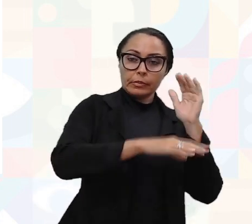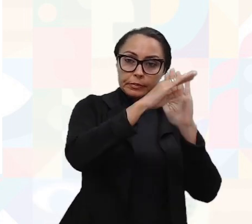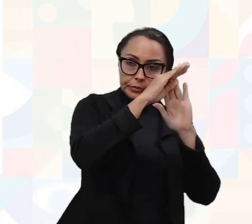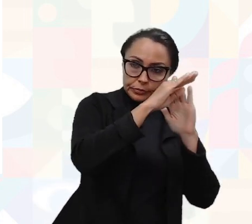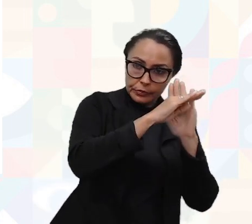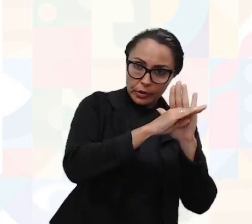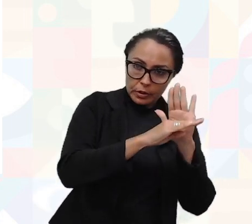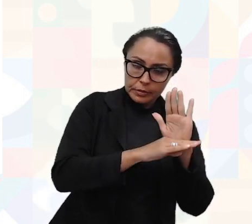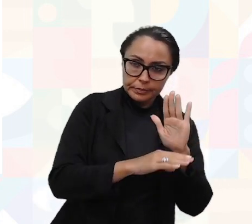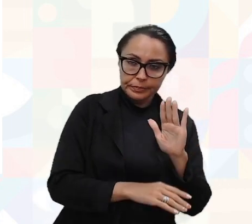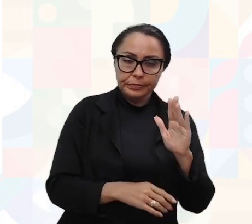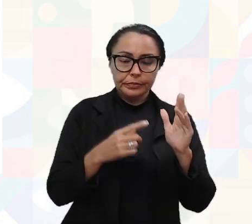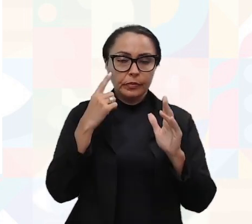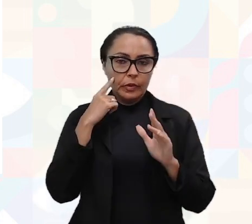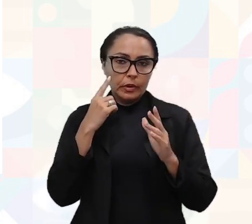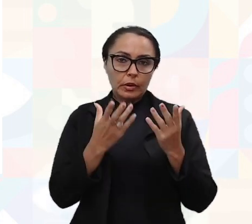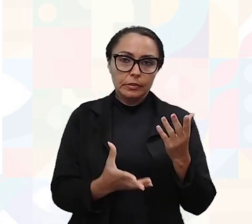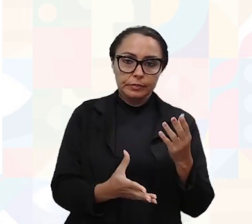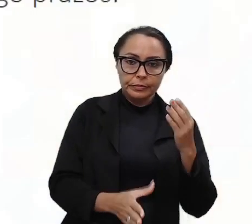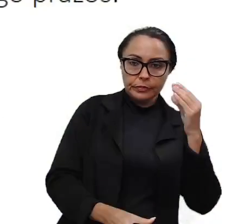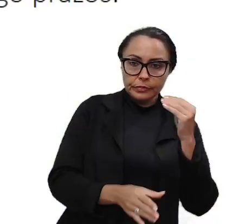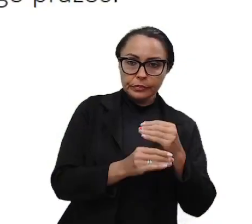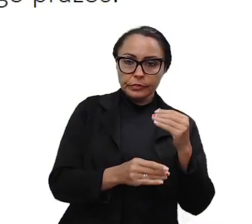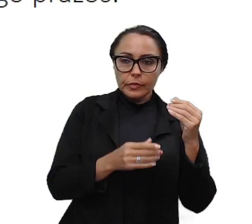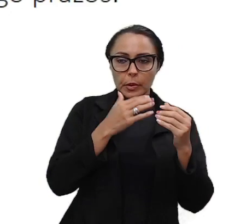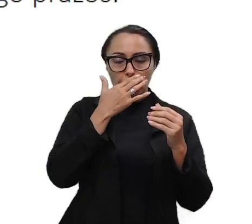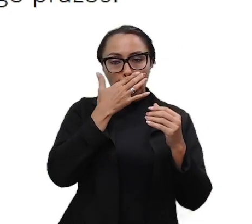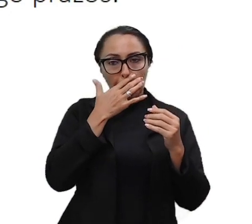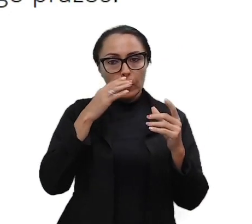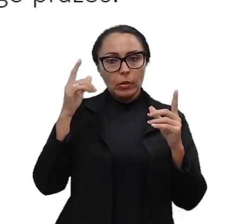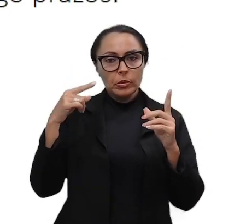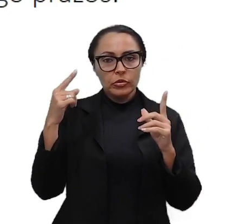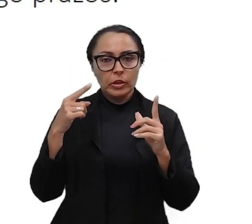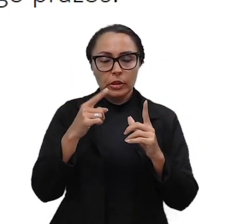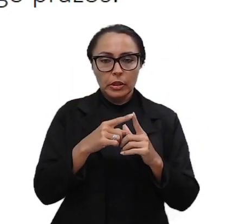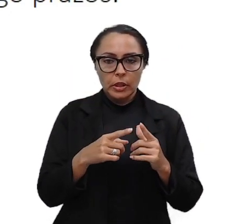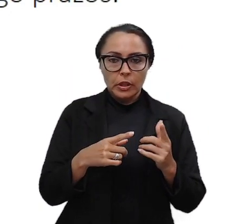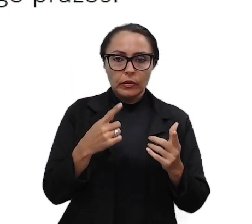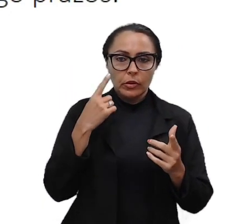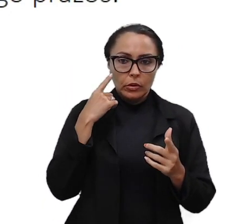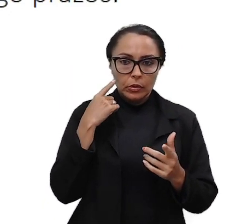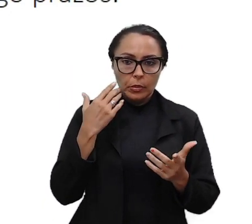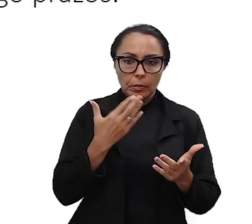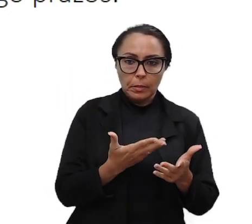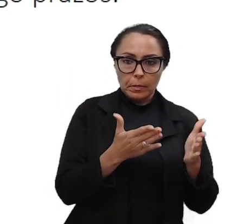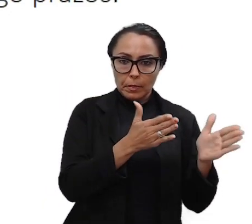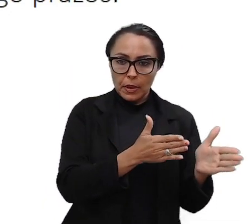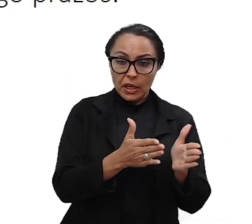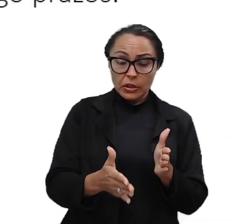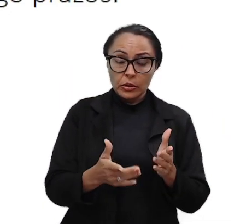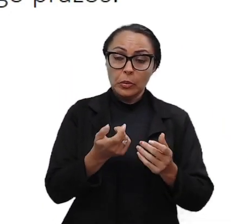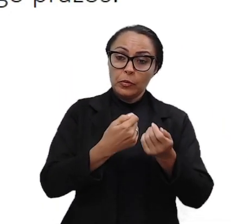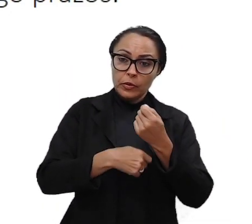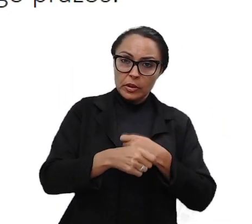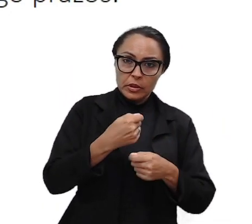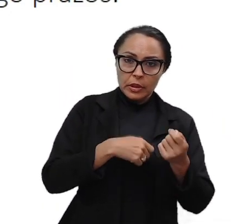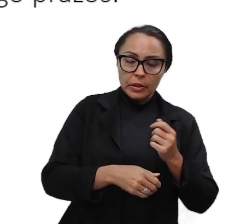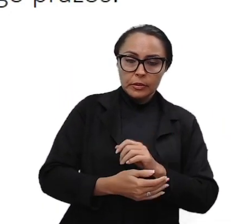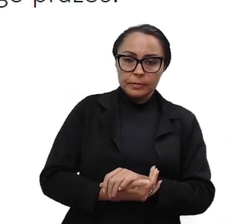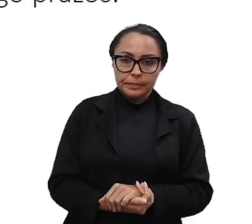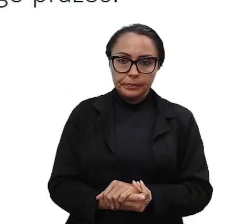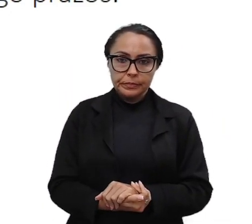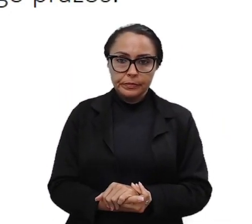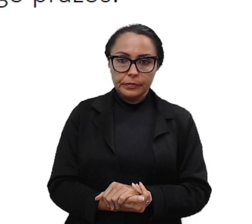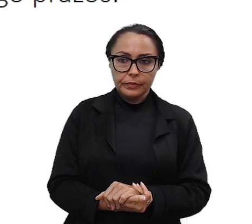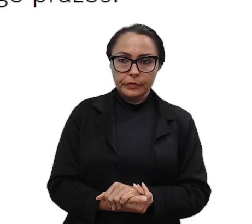demanda, determinando recursos de forma agregada, objetivos estabelecidos com grande parte em termos financeiros. No meio